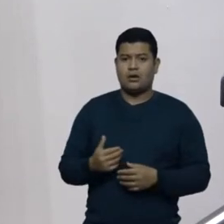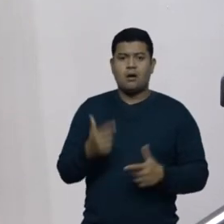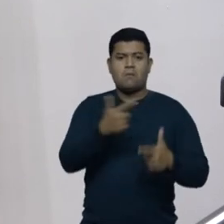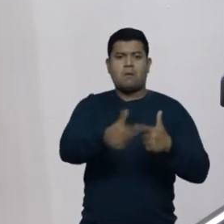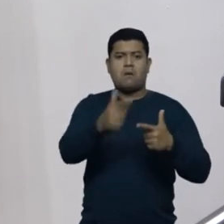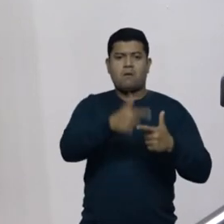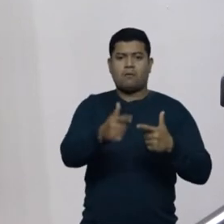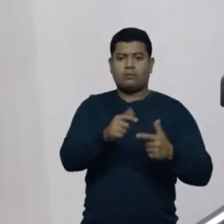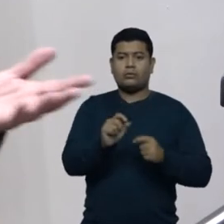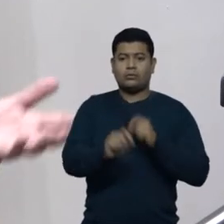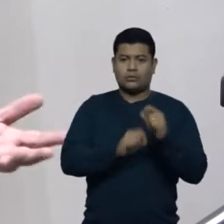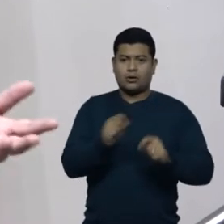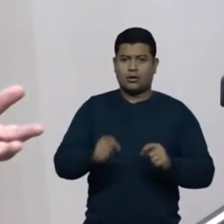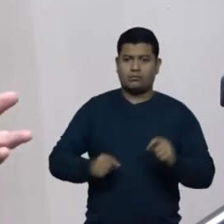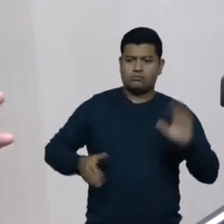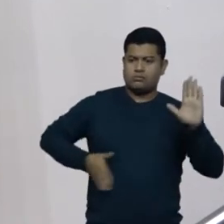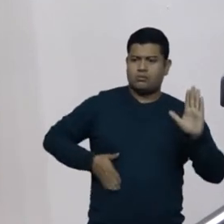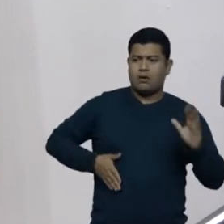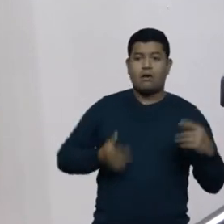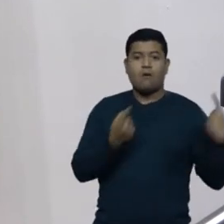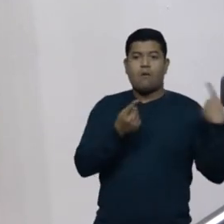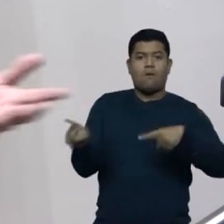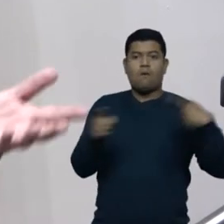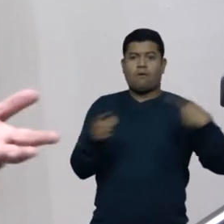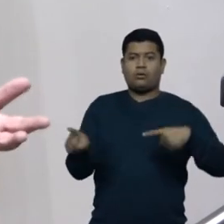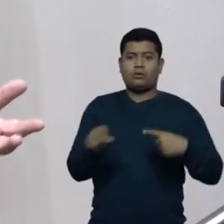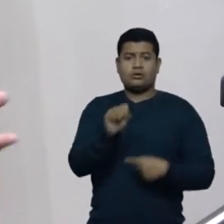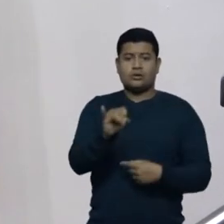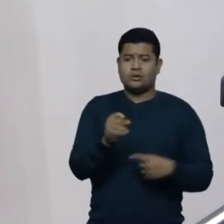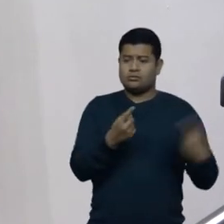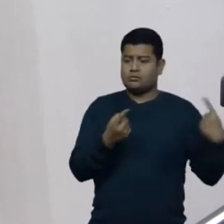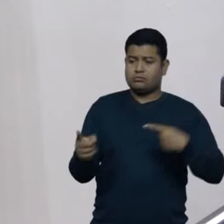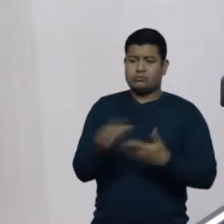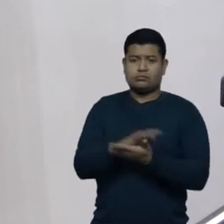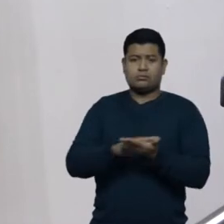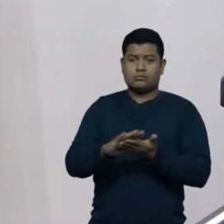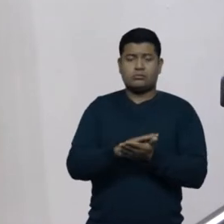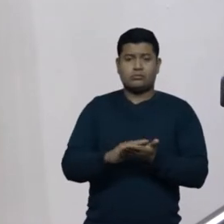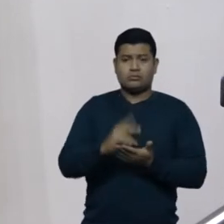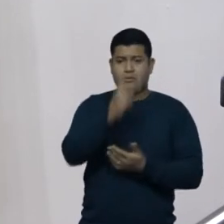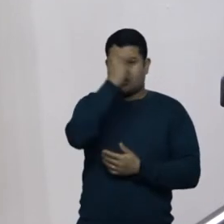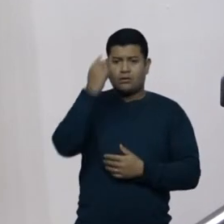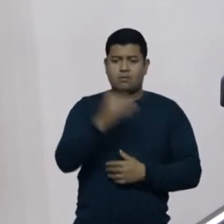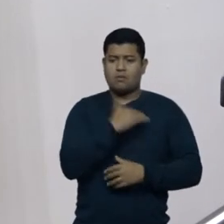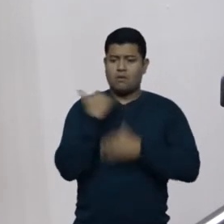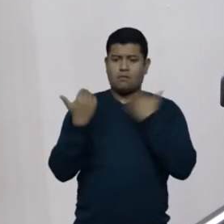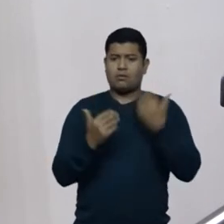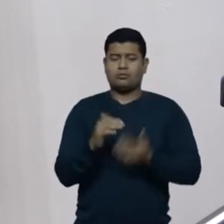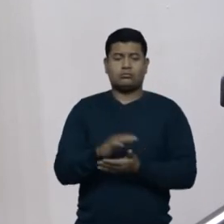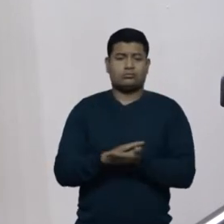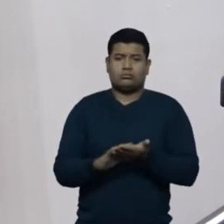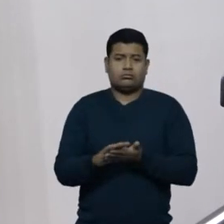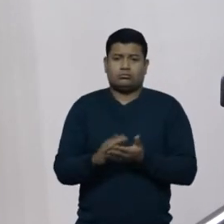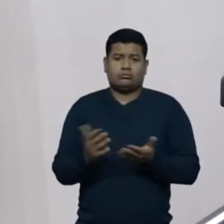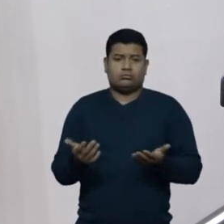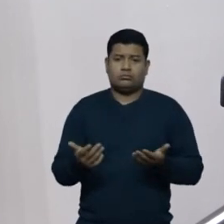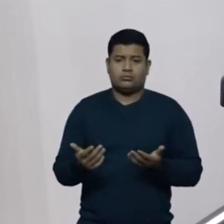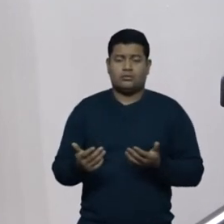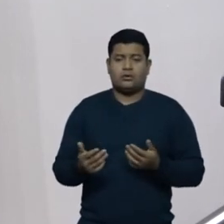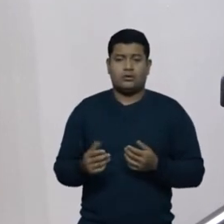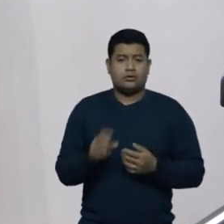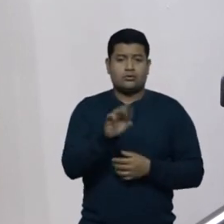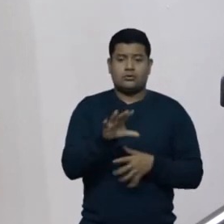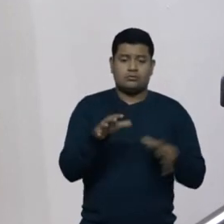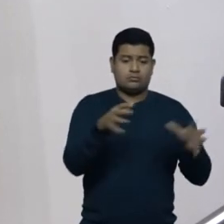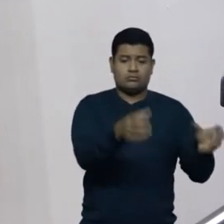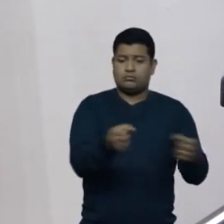confronto, não vai morrer ninguém, ninguém vai se machucar. Quem provoca a violência